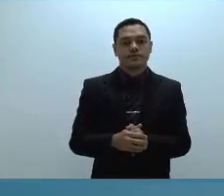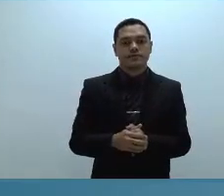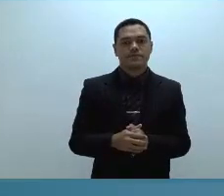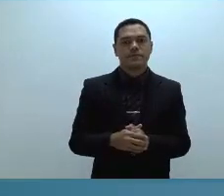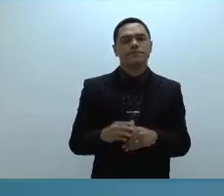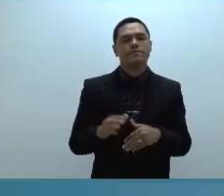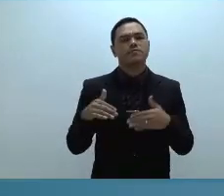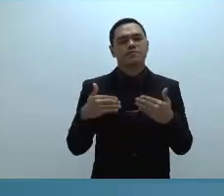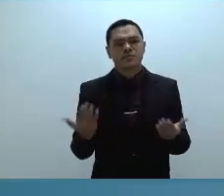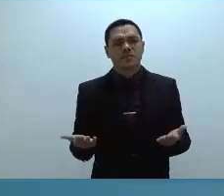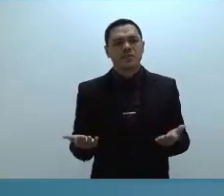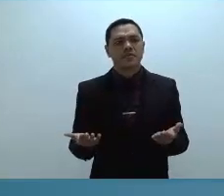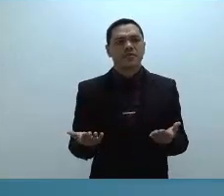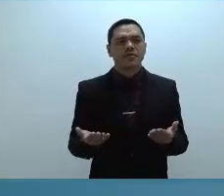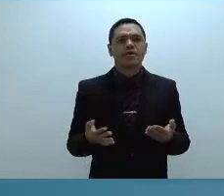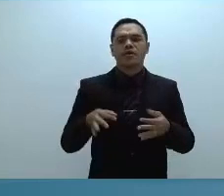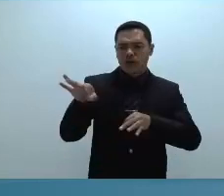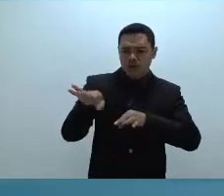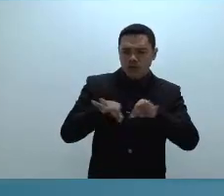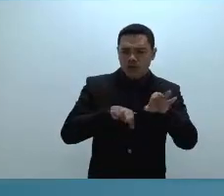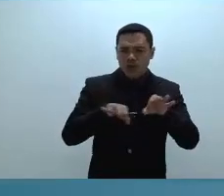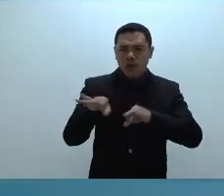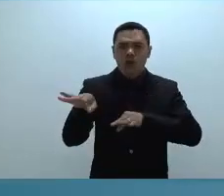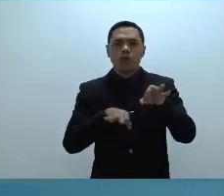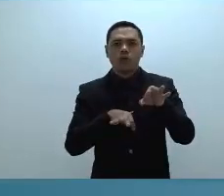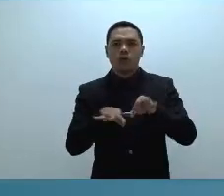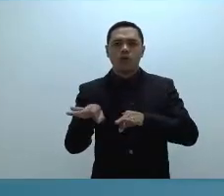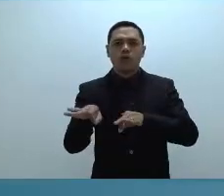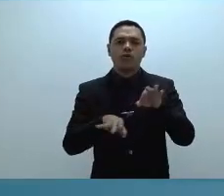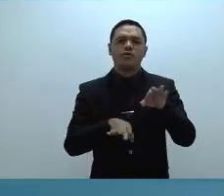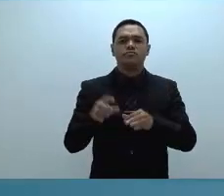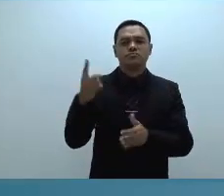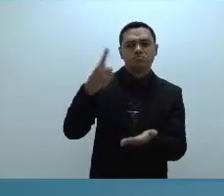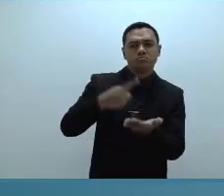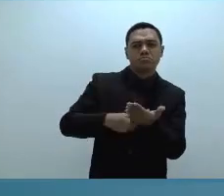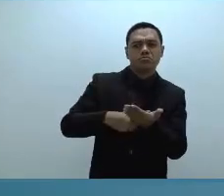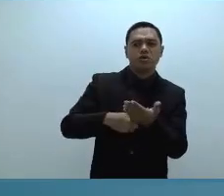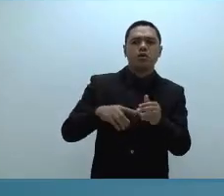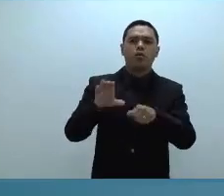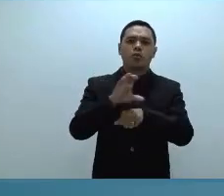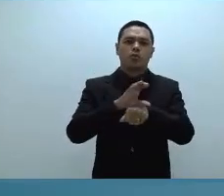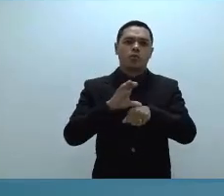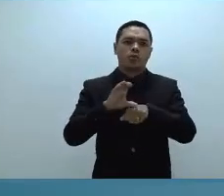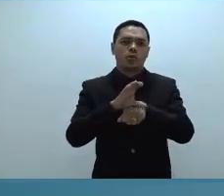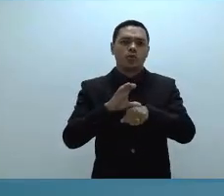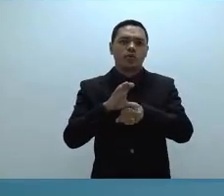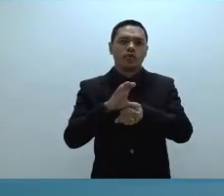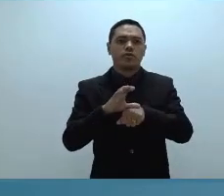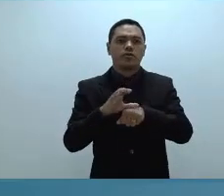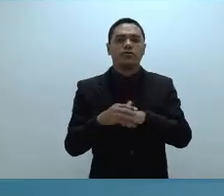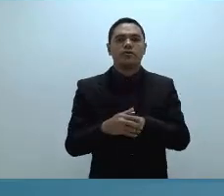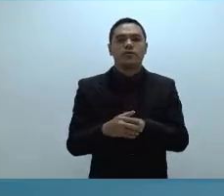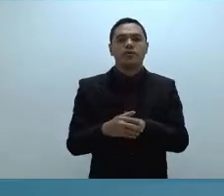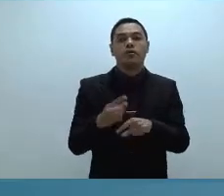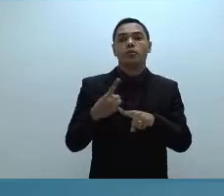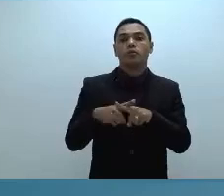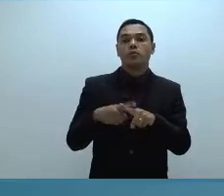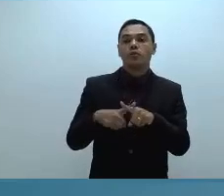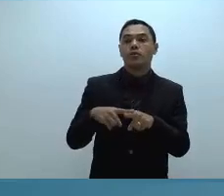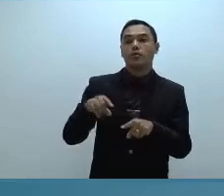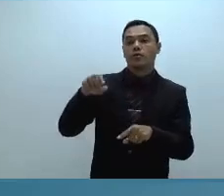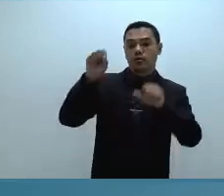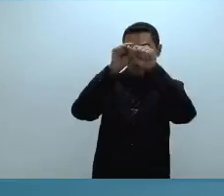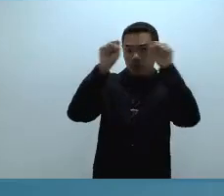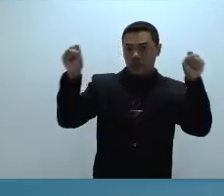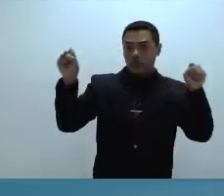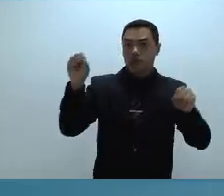e produziu esse acordo aí, mas também constitucional. Porque o Supremo já decidiu. Depois